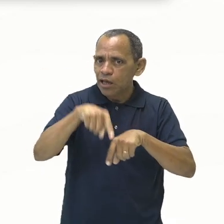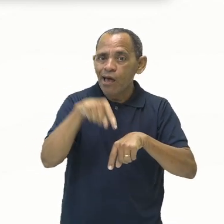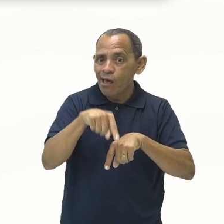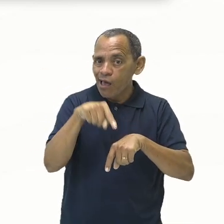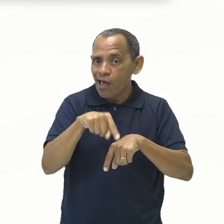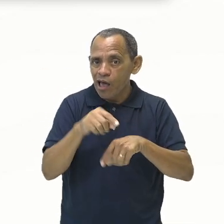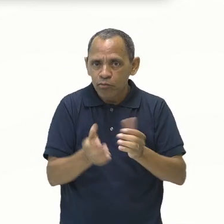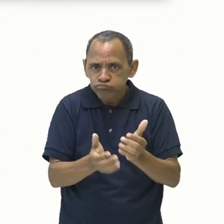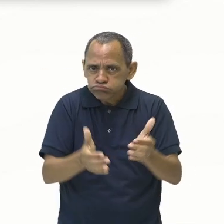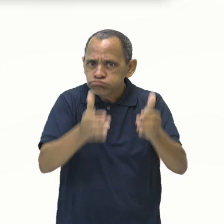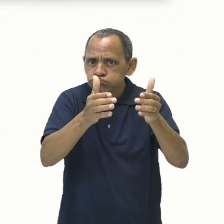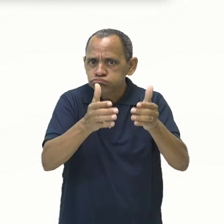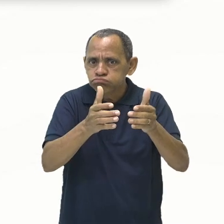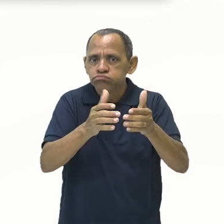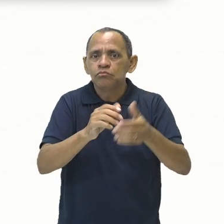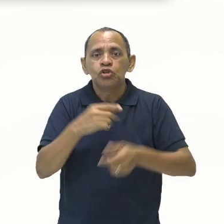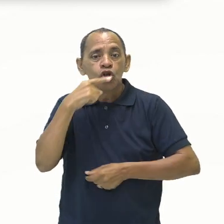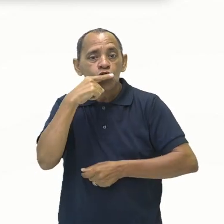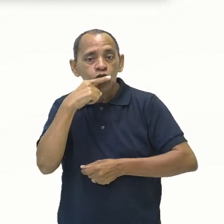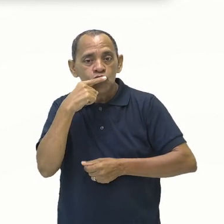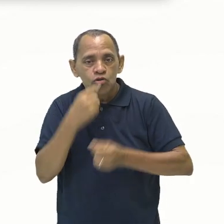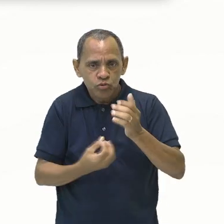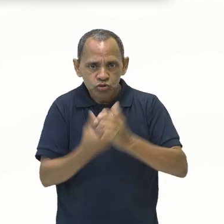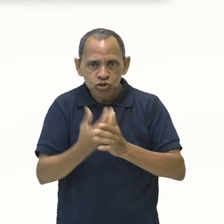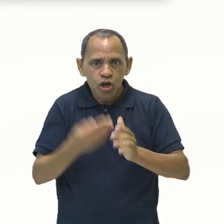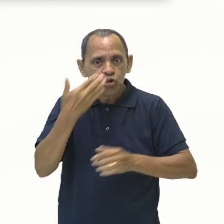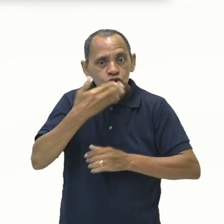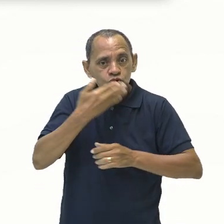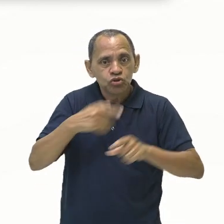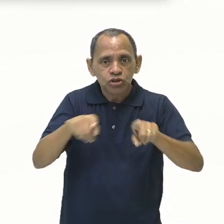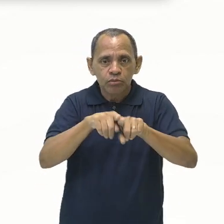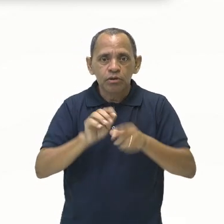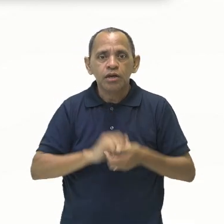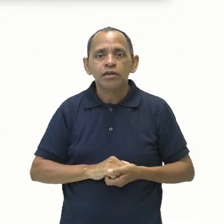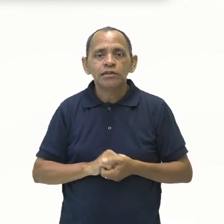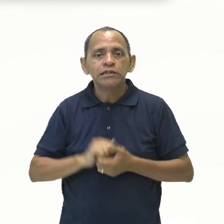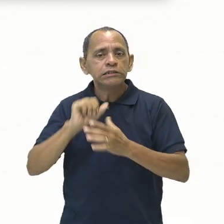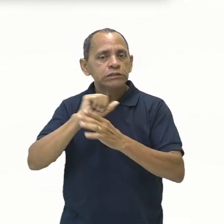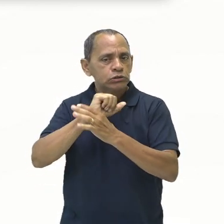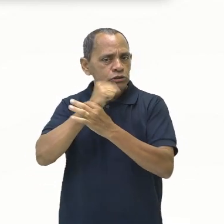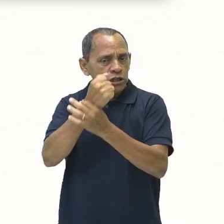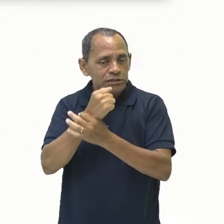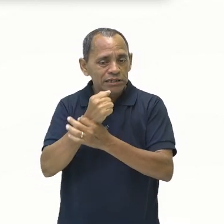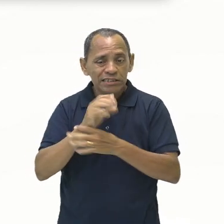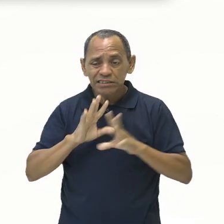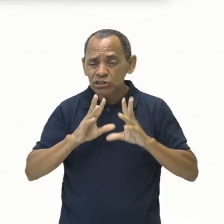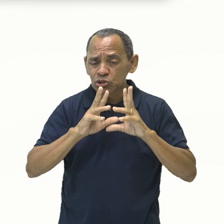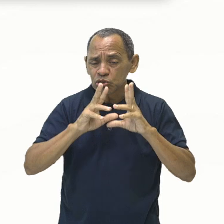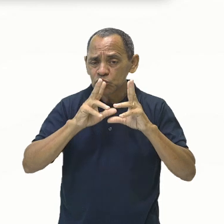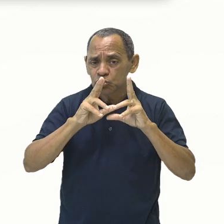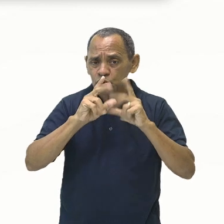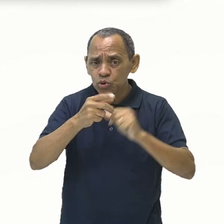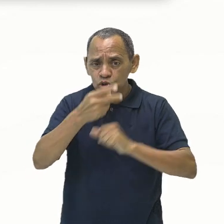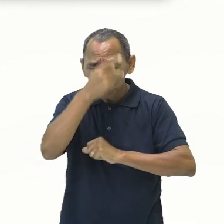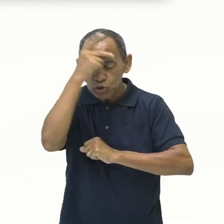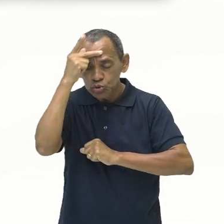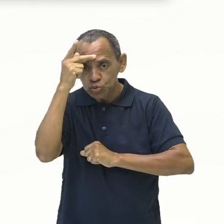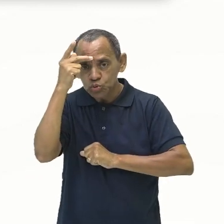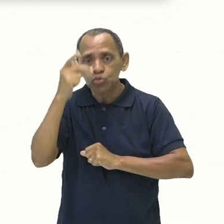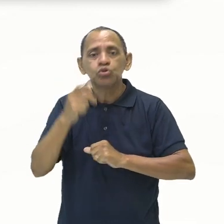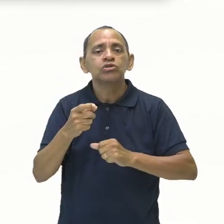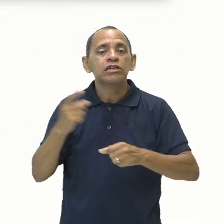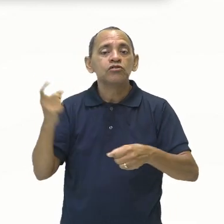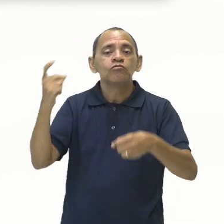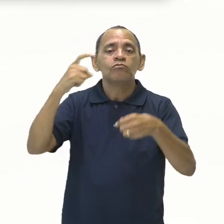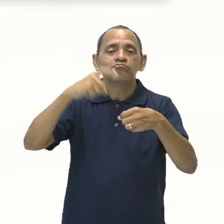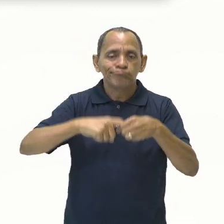segurança de todos aqueles que quisessem retornar aos seus engenhos. Então, eles vão